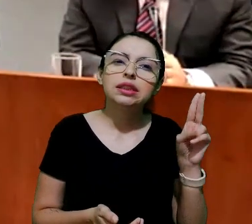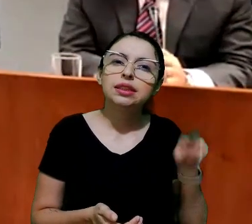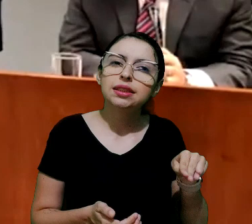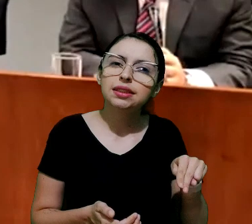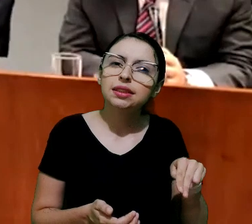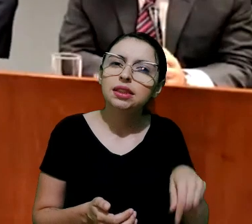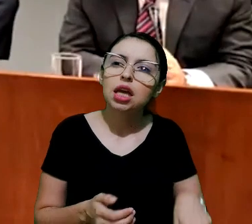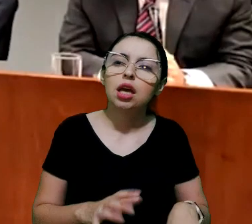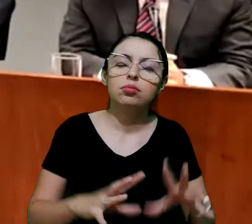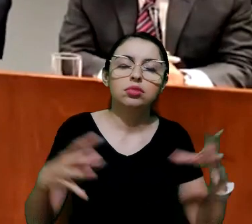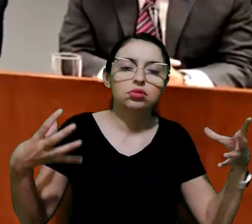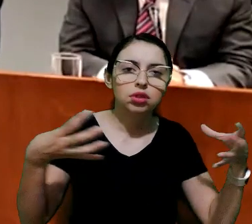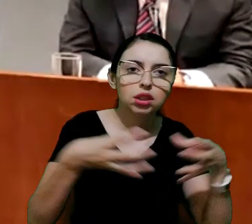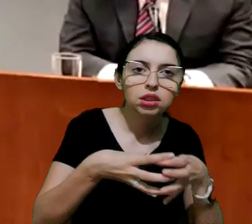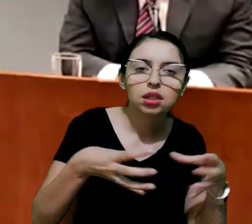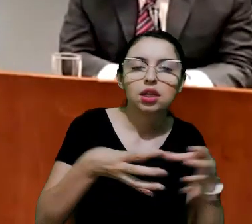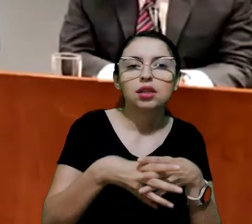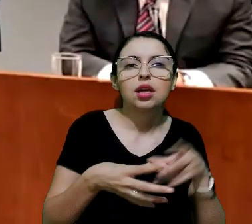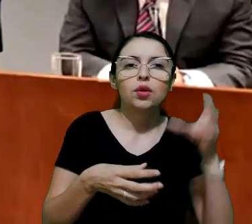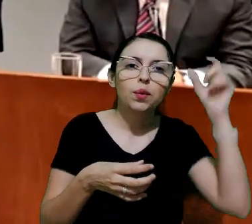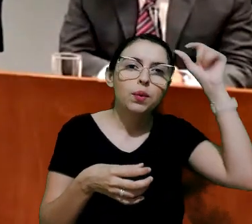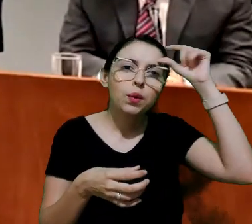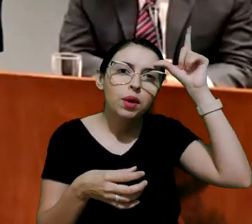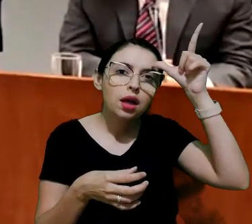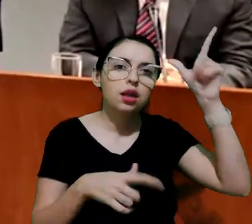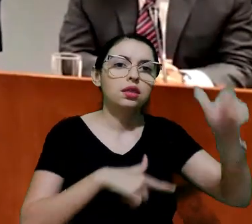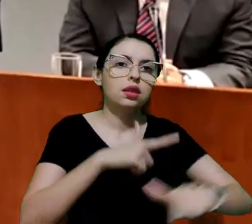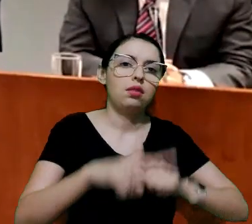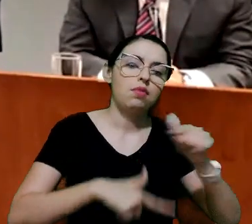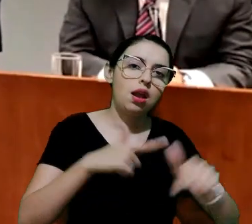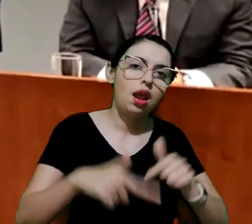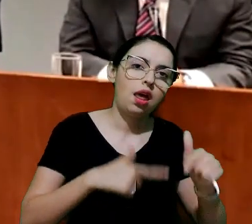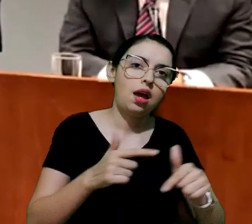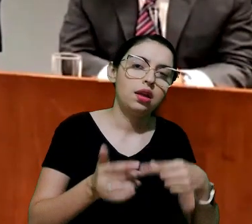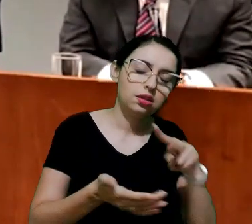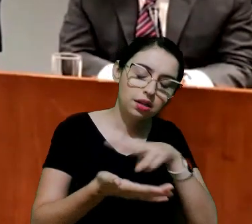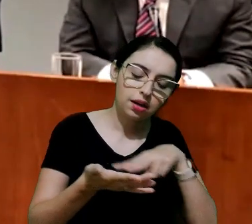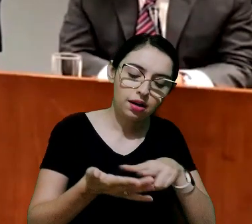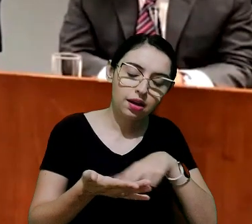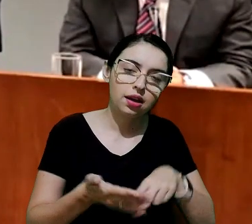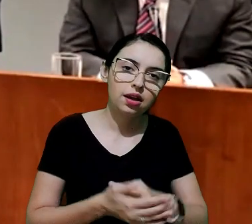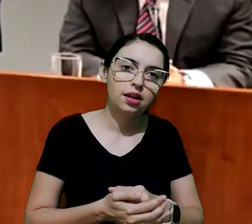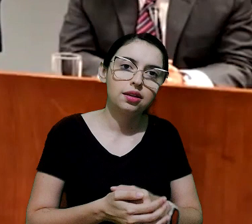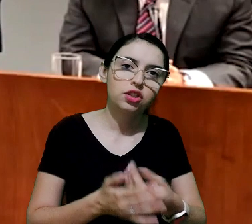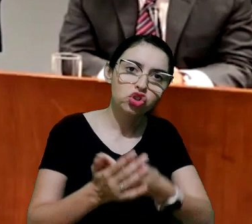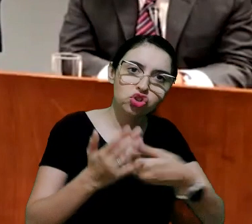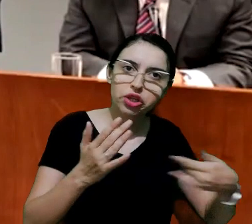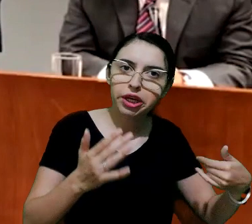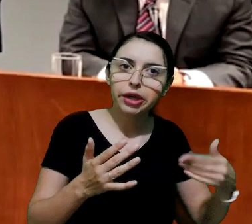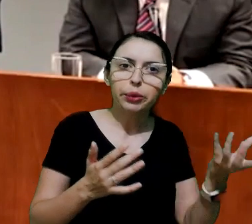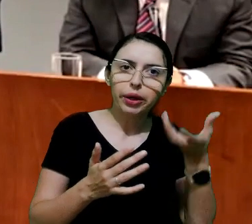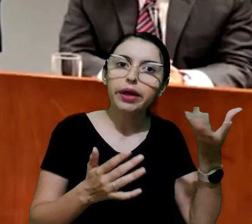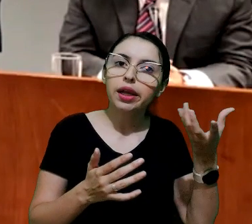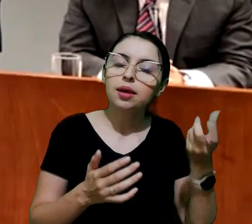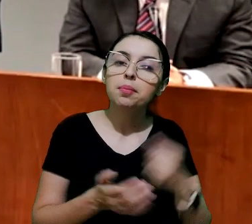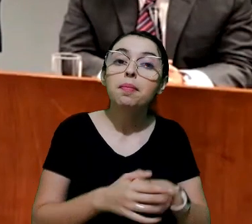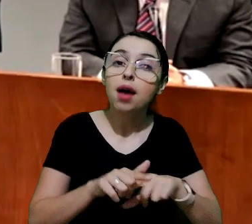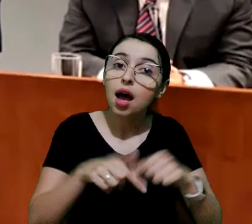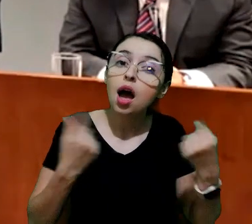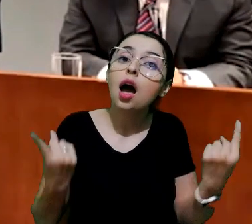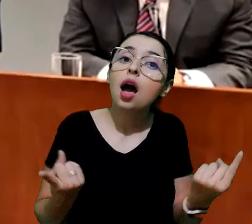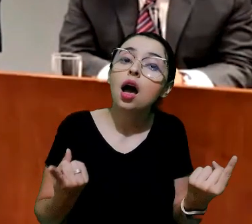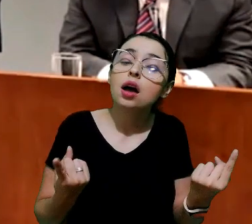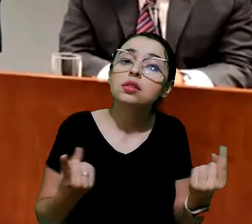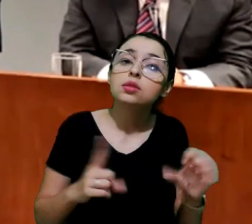organizada, culta, trabalhada, não a reboque do que nós queremos, mas a reboque do que a sociedade